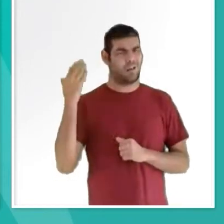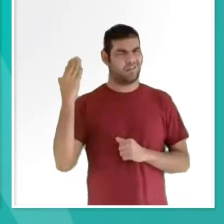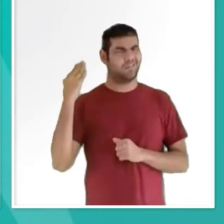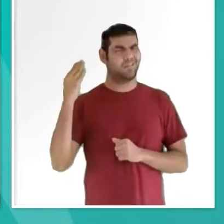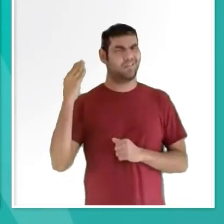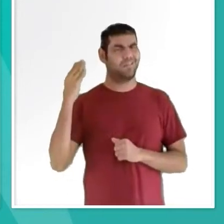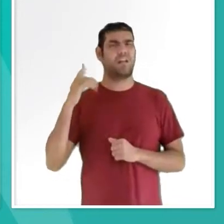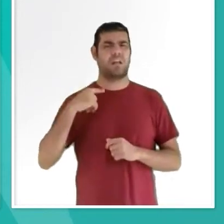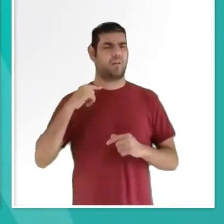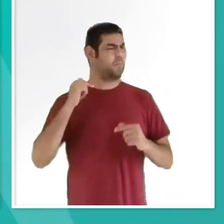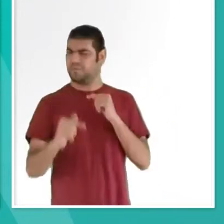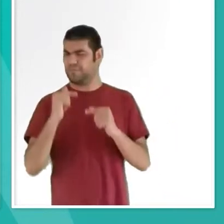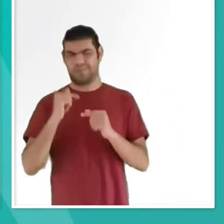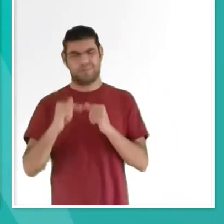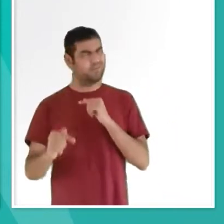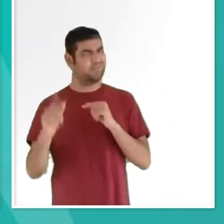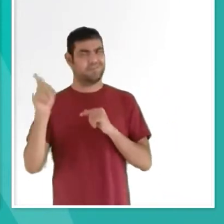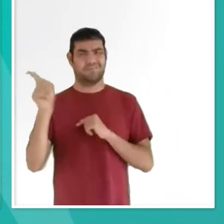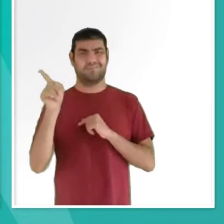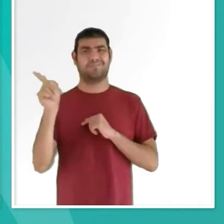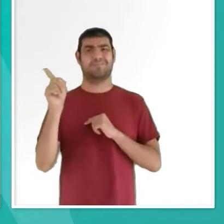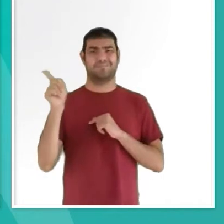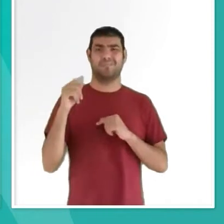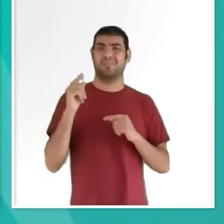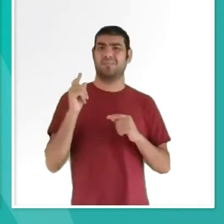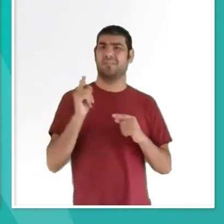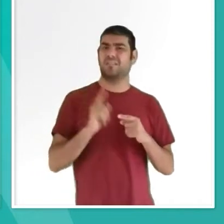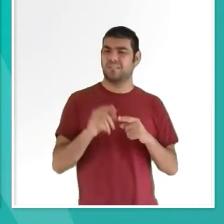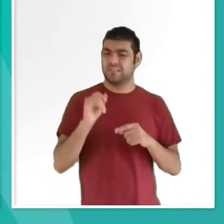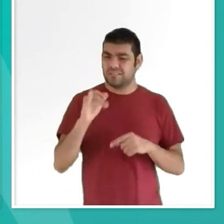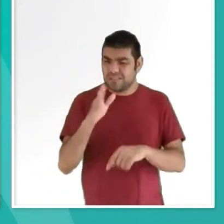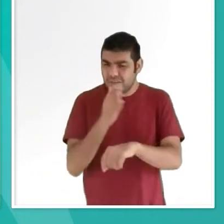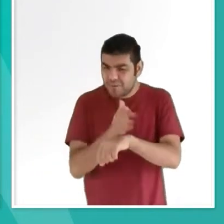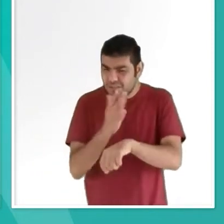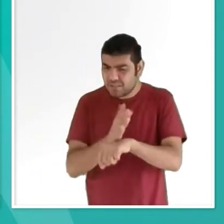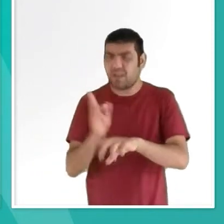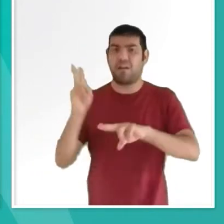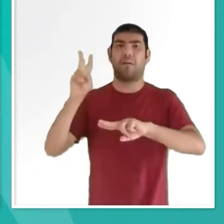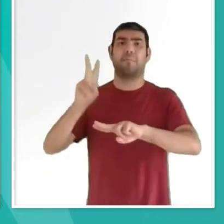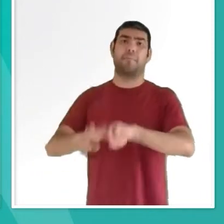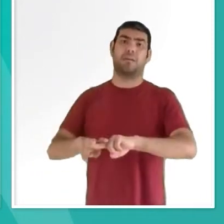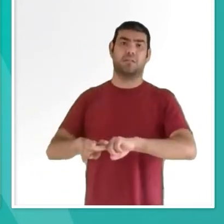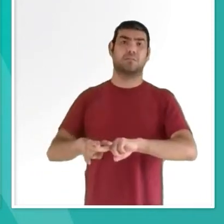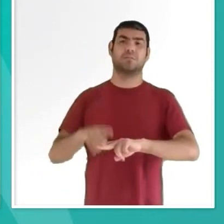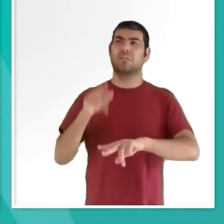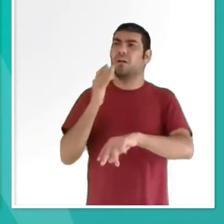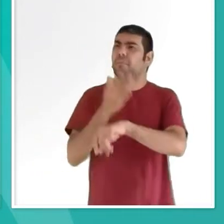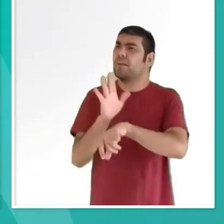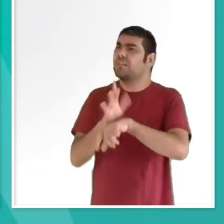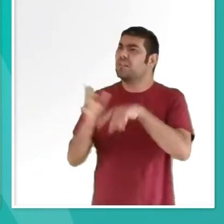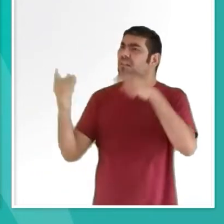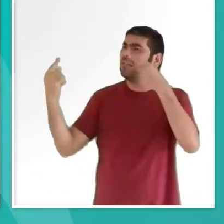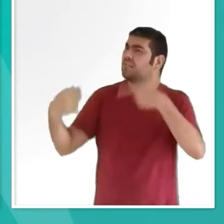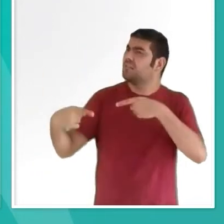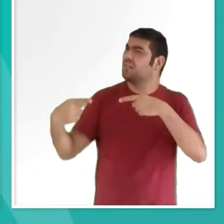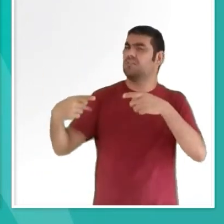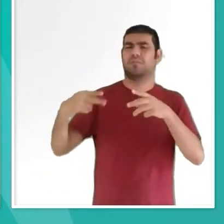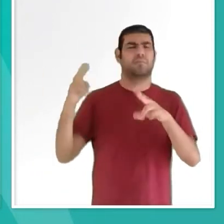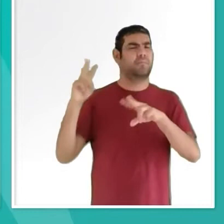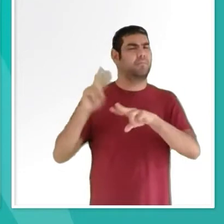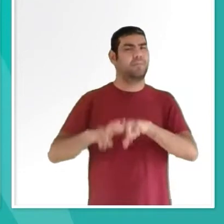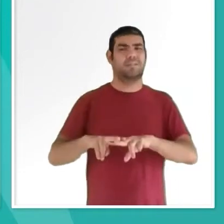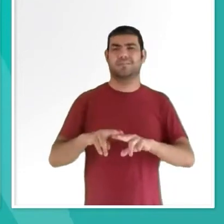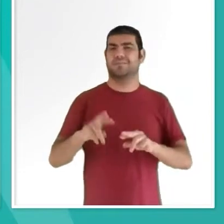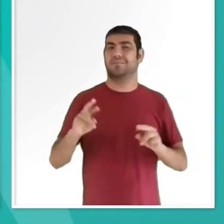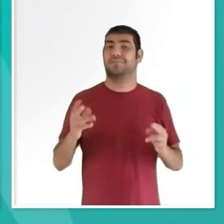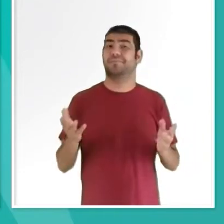do cálcio. Quem praticasse ia ser preso, quem fosse encontrado praticando cálcio ia ser preso. Mas aí era